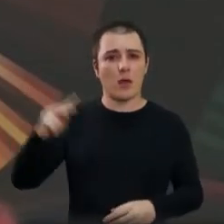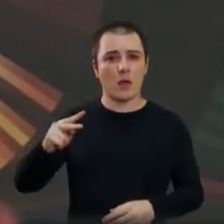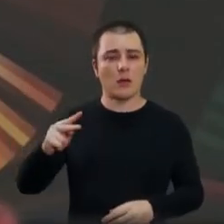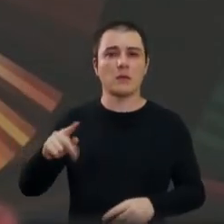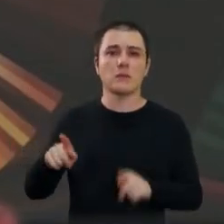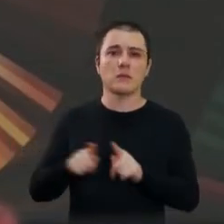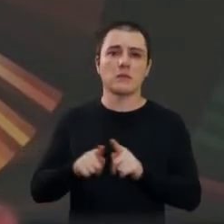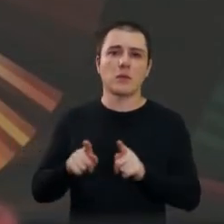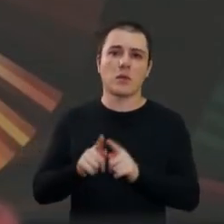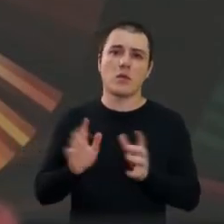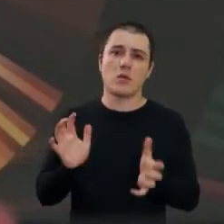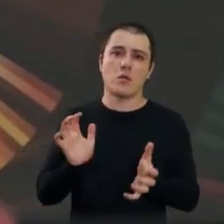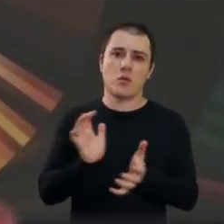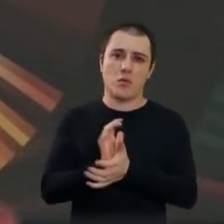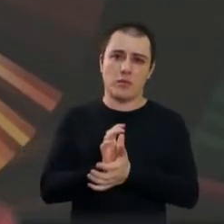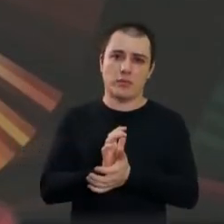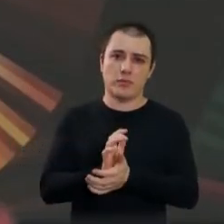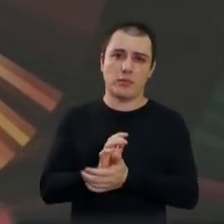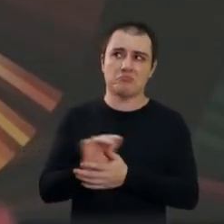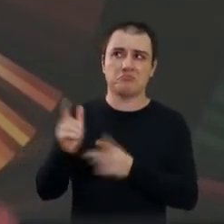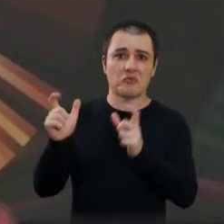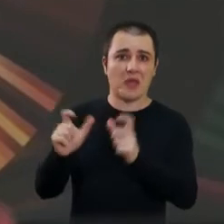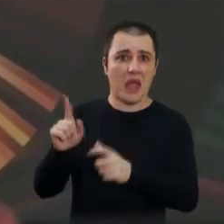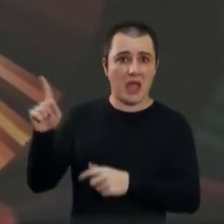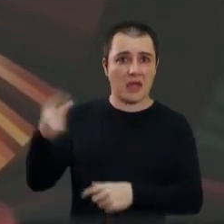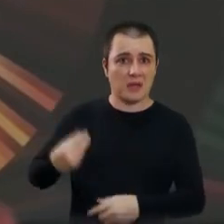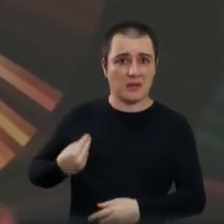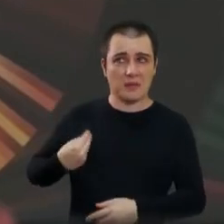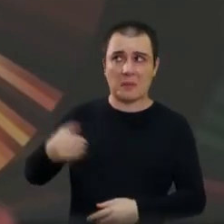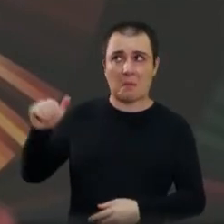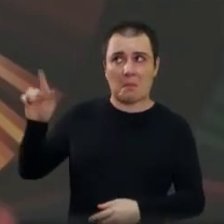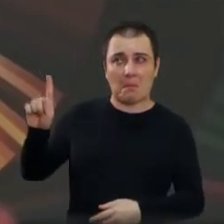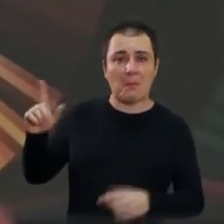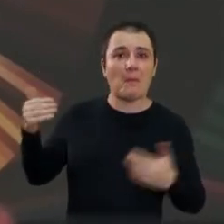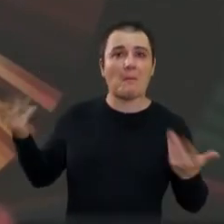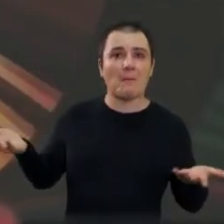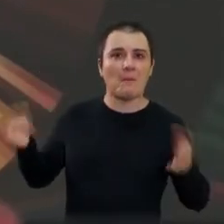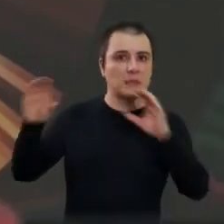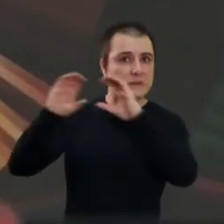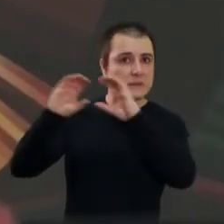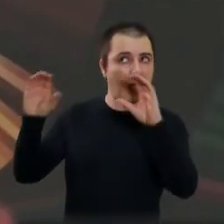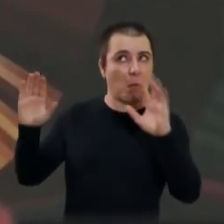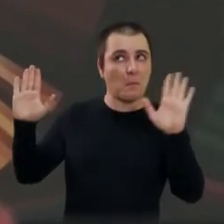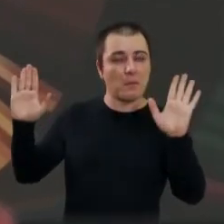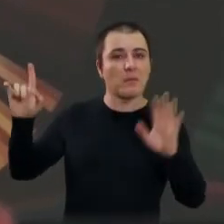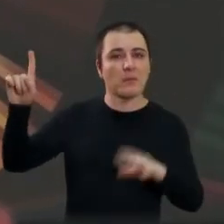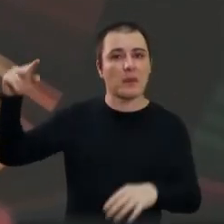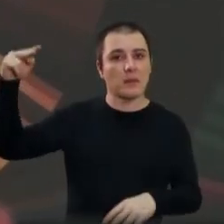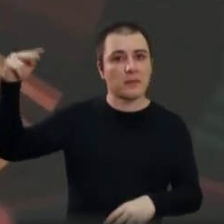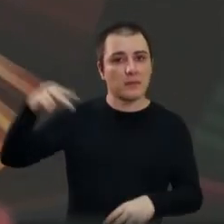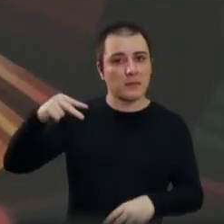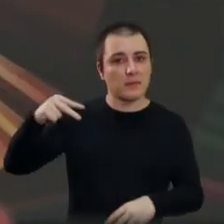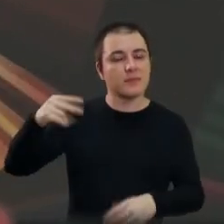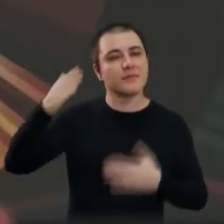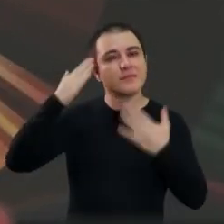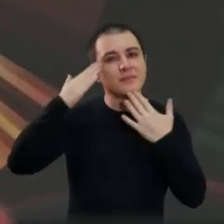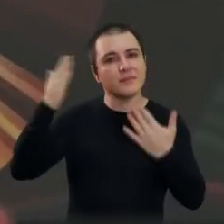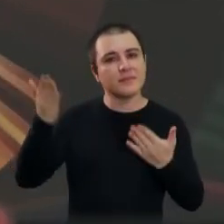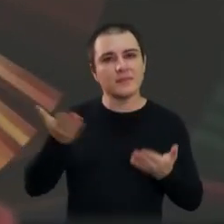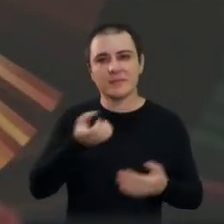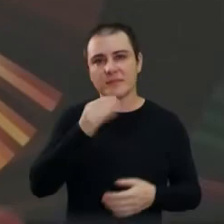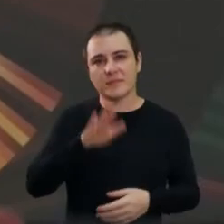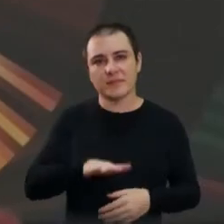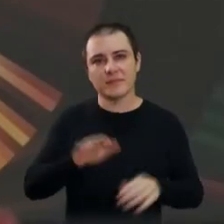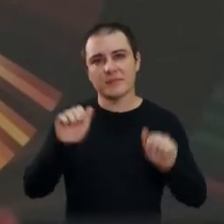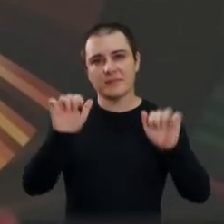principalmente parlamentares lá de onde estiver com toda certeza no céu interceda por cada um de nós muito obrigado boa tarde